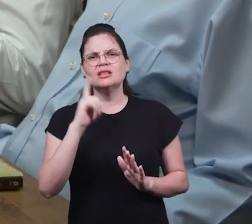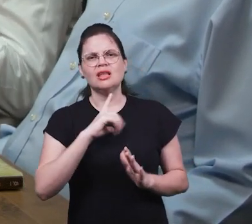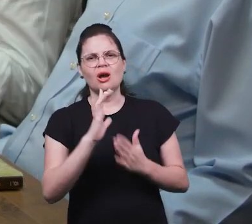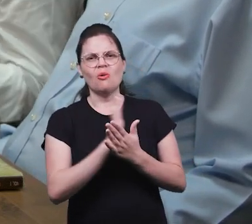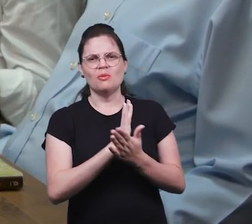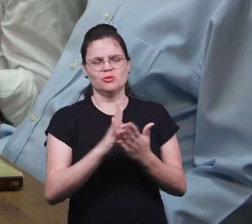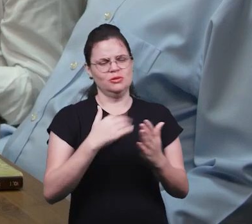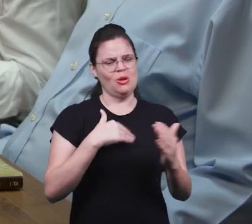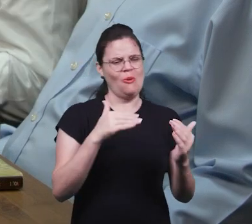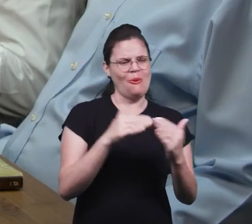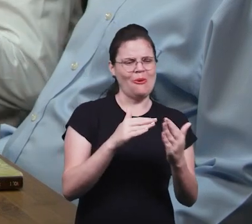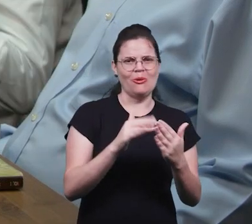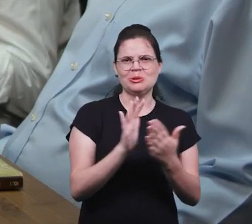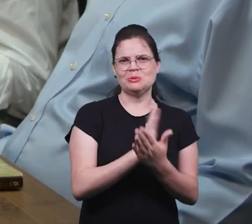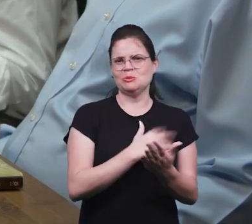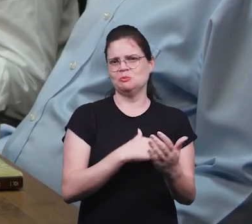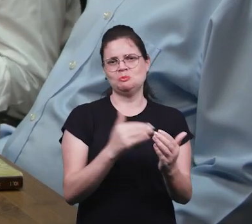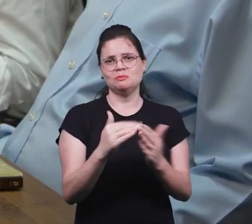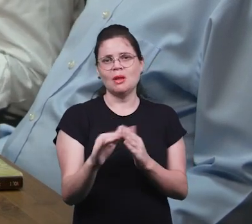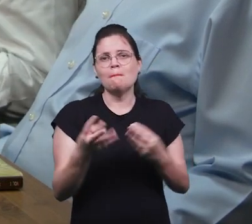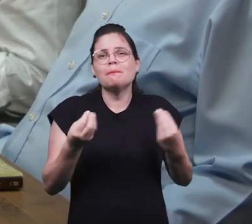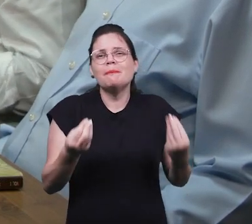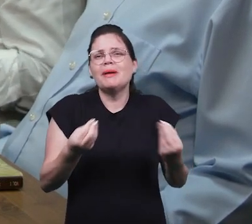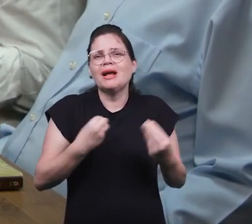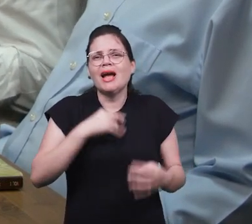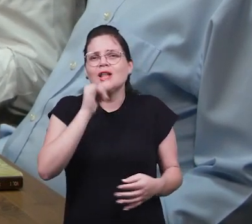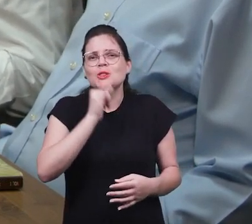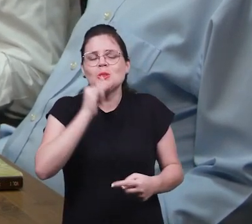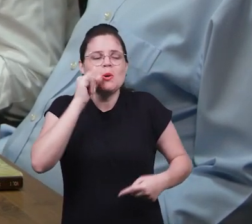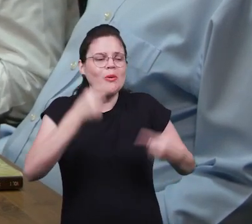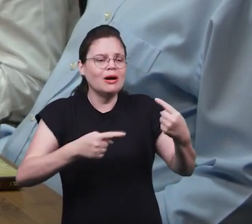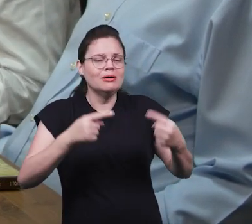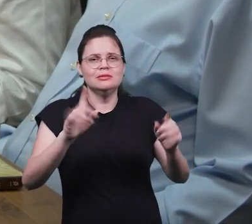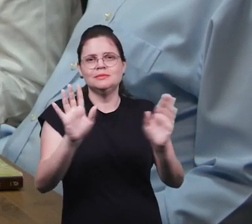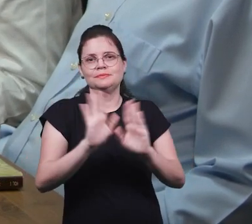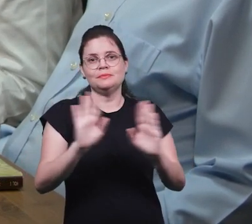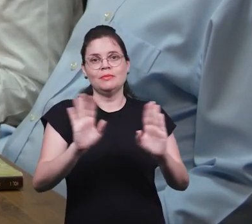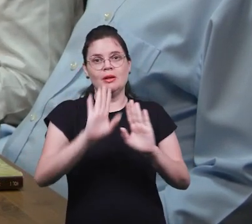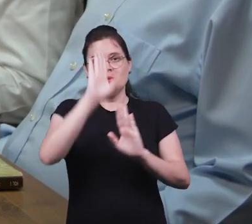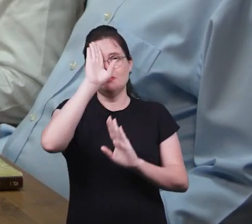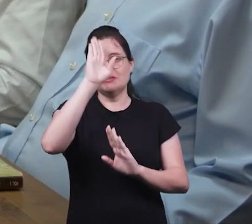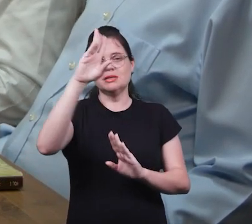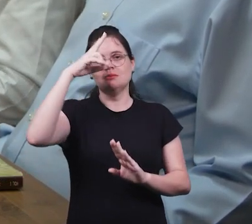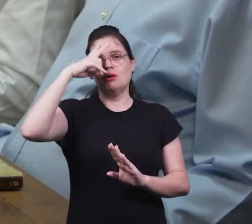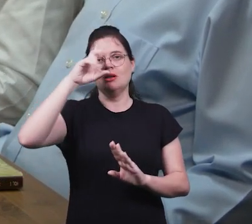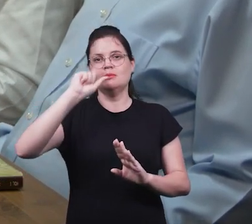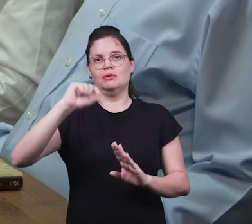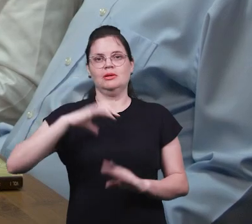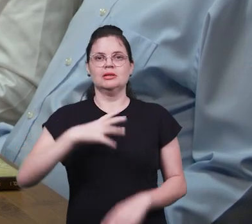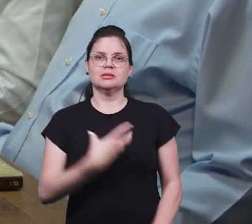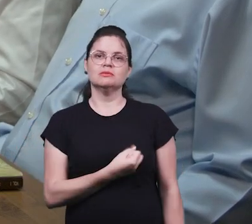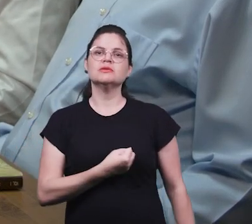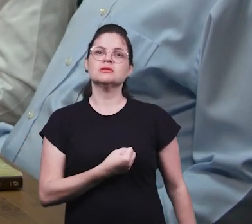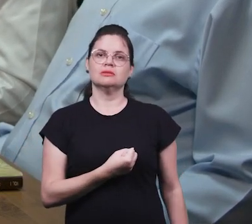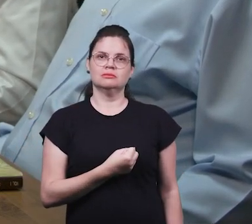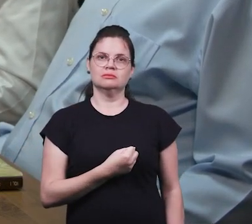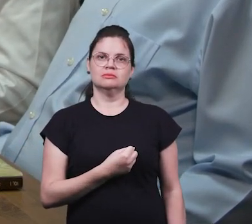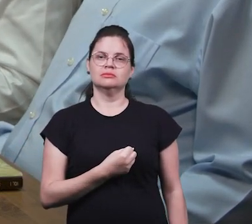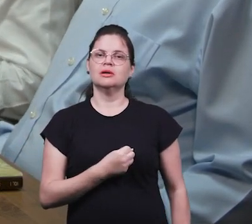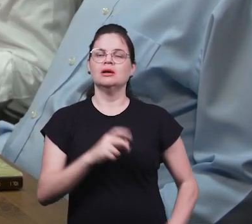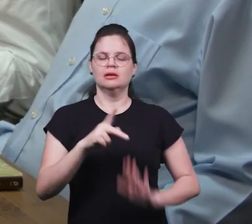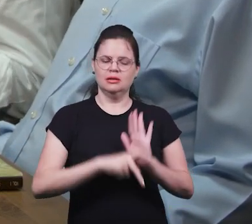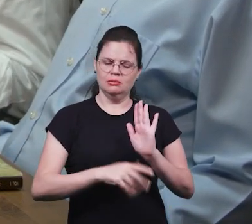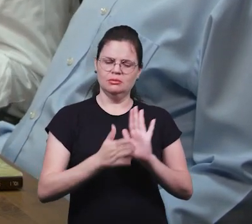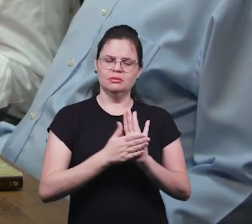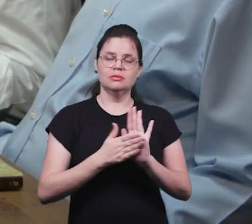concordo. Vamos entrar em discussões, em vãs discussões. Mas o que nós vamos tratar aqui é do tesouro. Glória a Jesus. E nós estamos falando aqui do projeto de